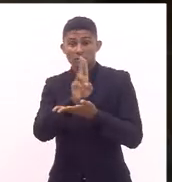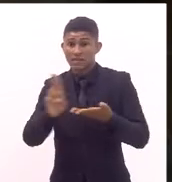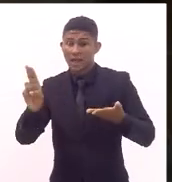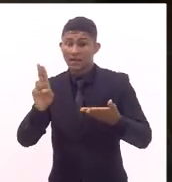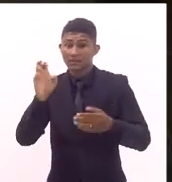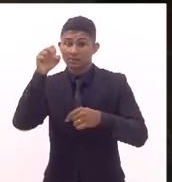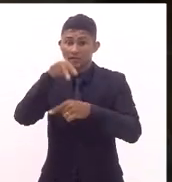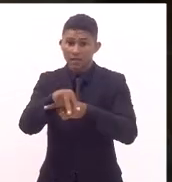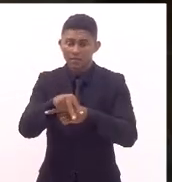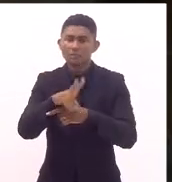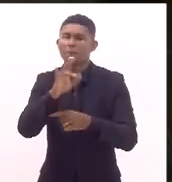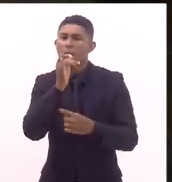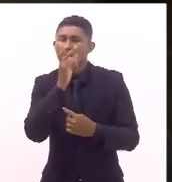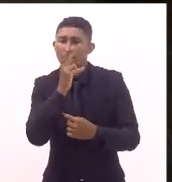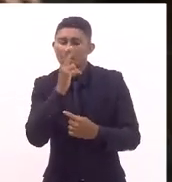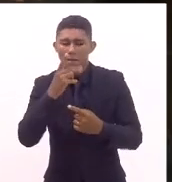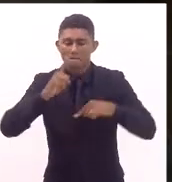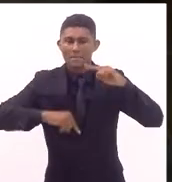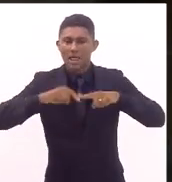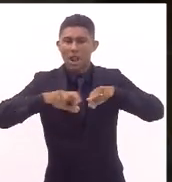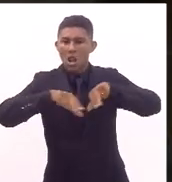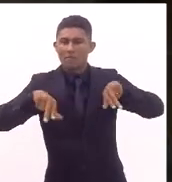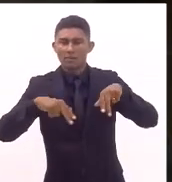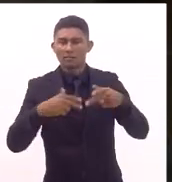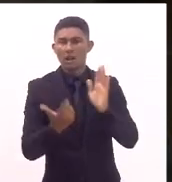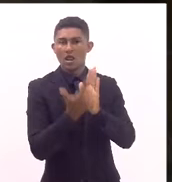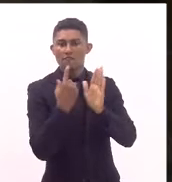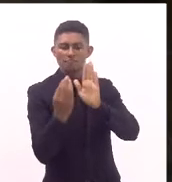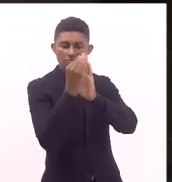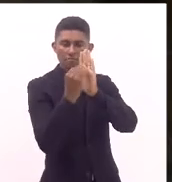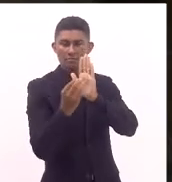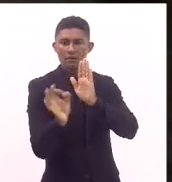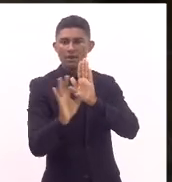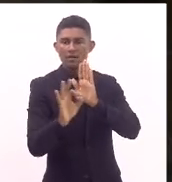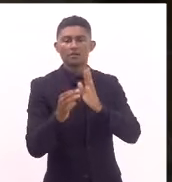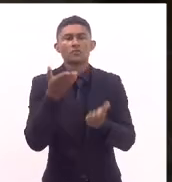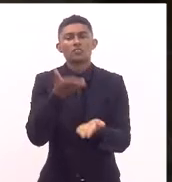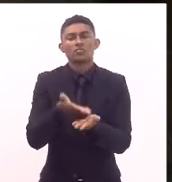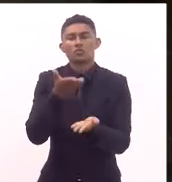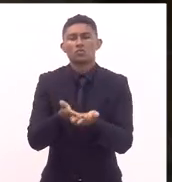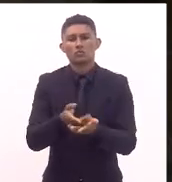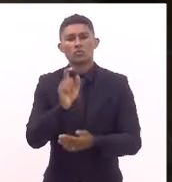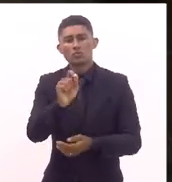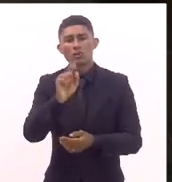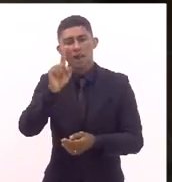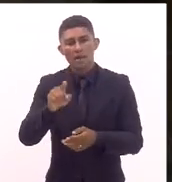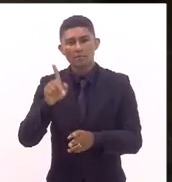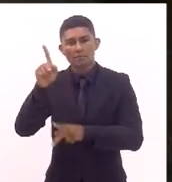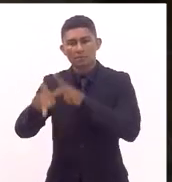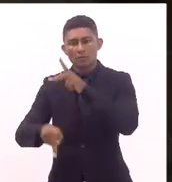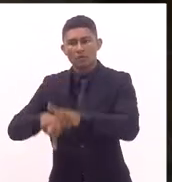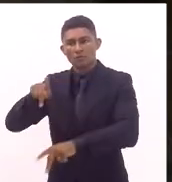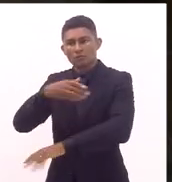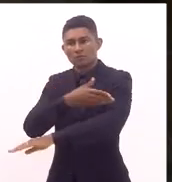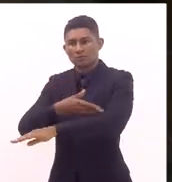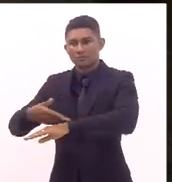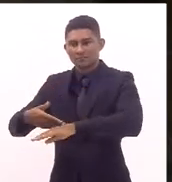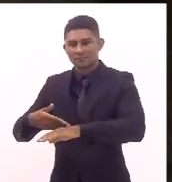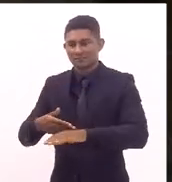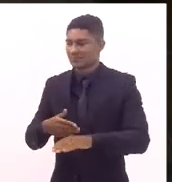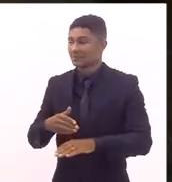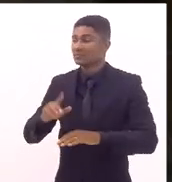material biográfico que pare de noite estuda na cartilha a população branca do negócio cola de